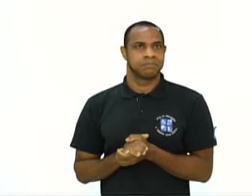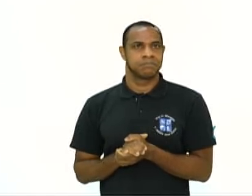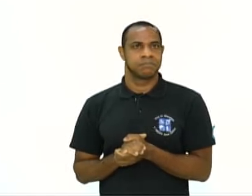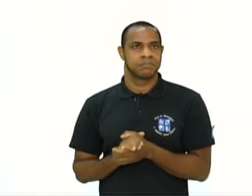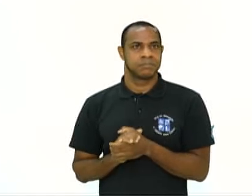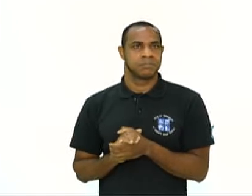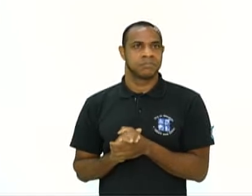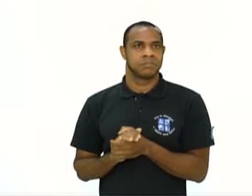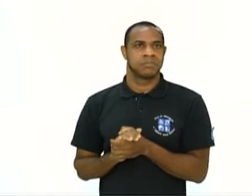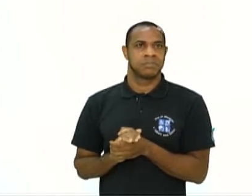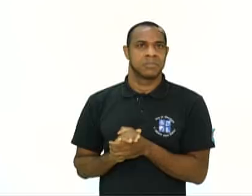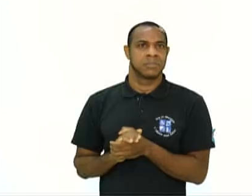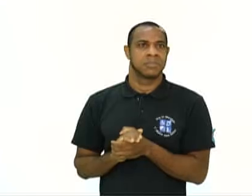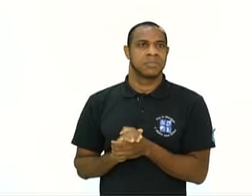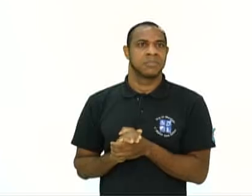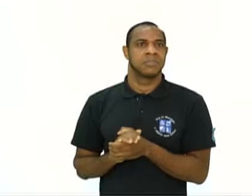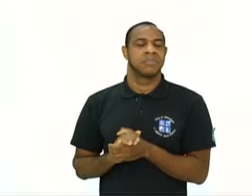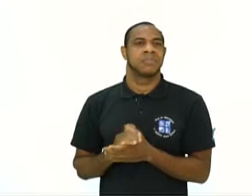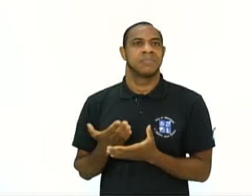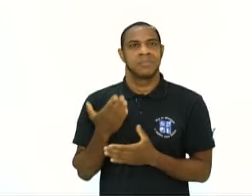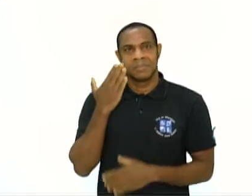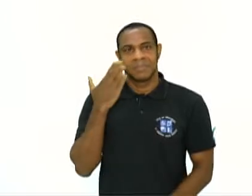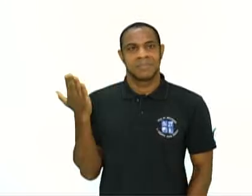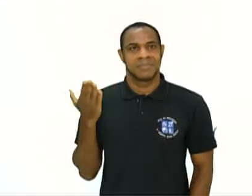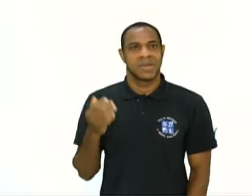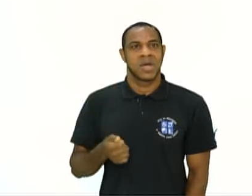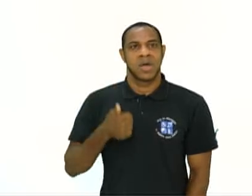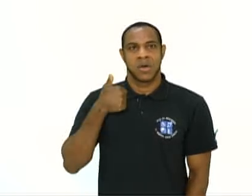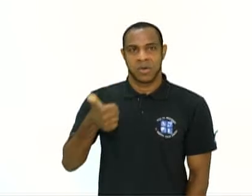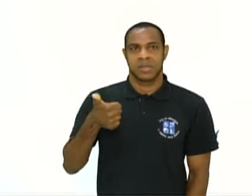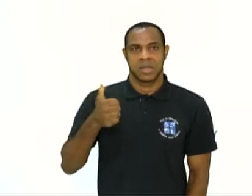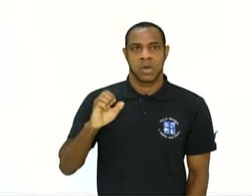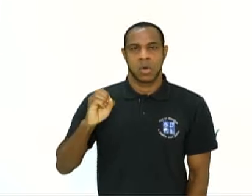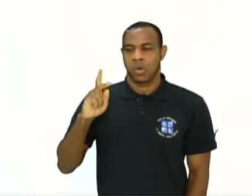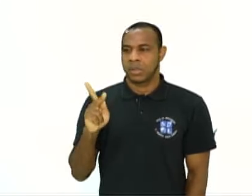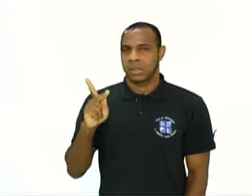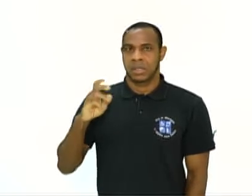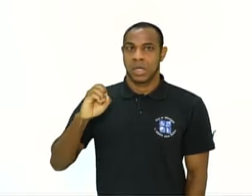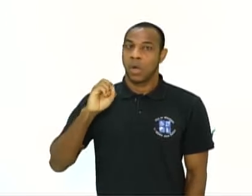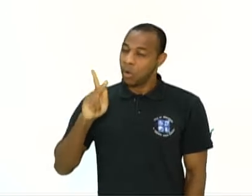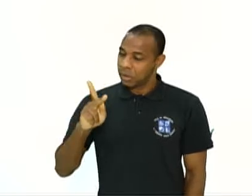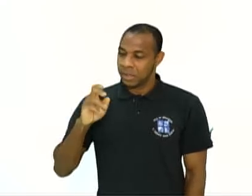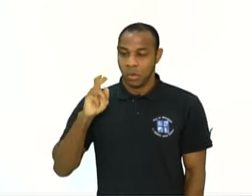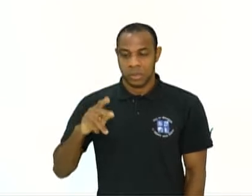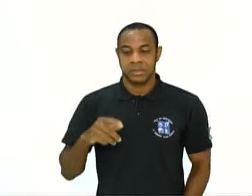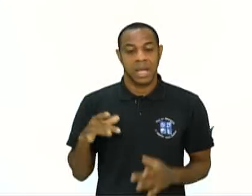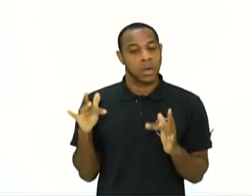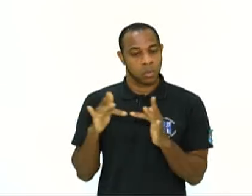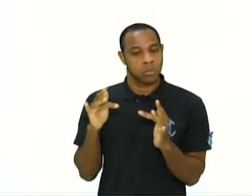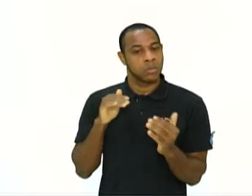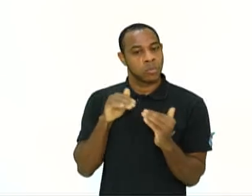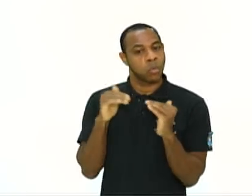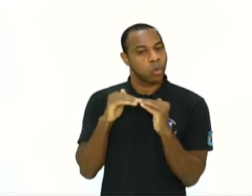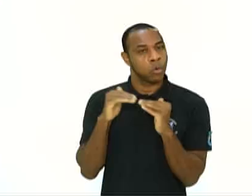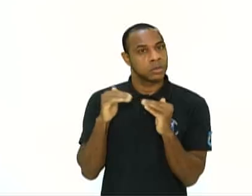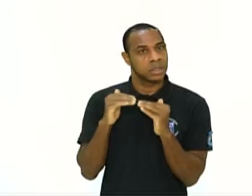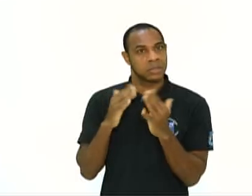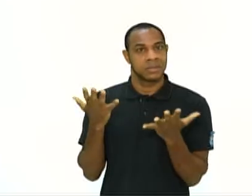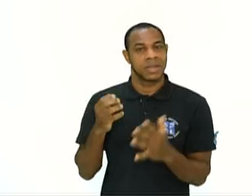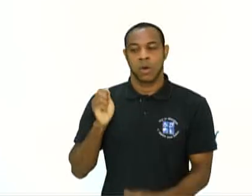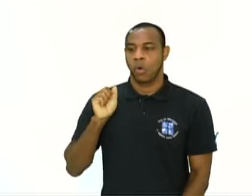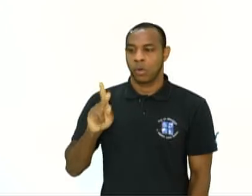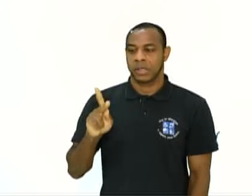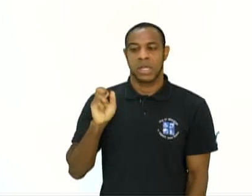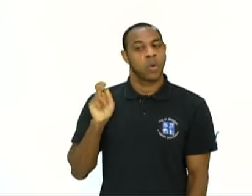Ok e agreement, nós usamos o nosso dedo polegar para indicar que, ok, eu estou concordando com uma informação. O agreement ali quer